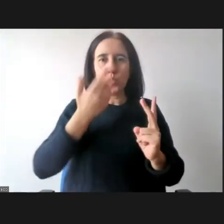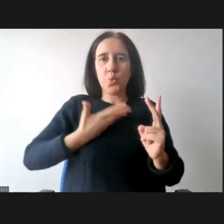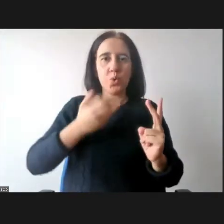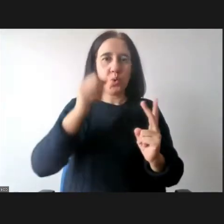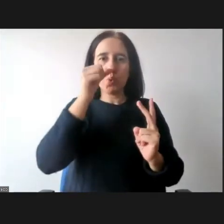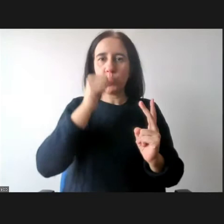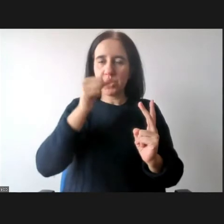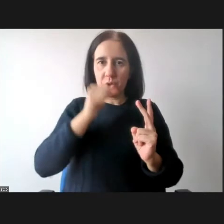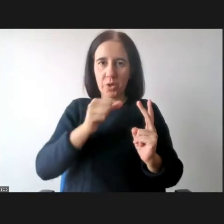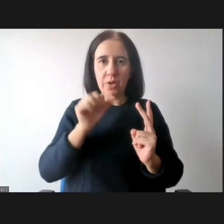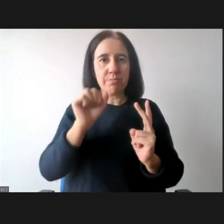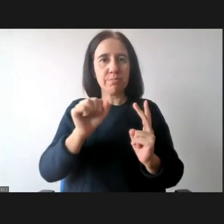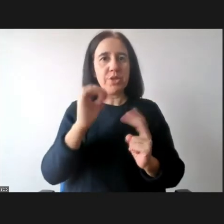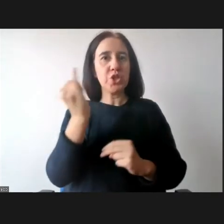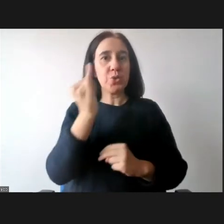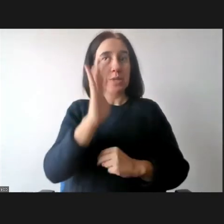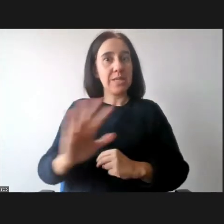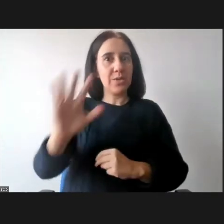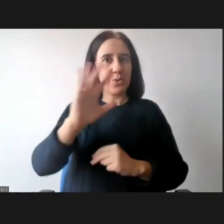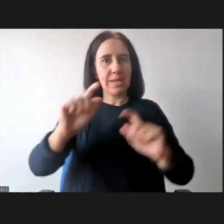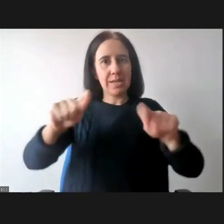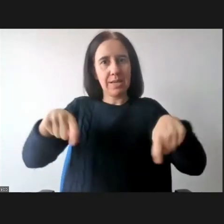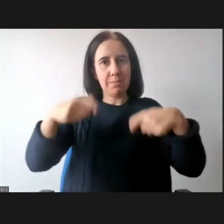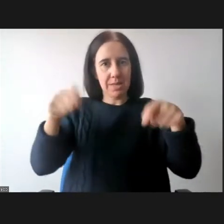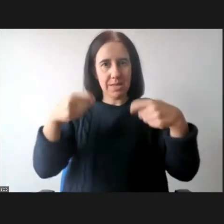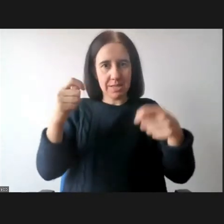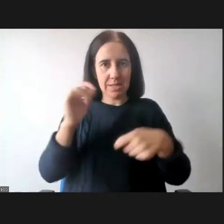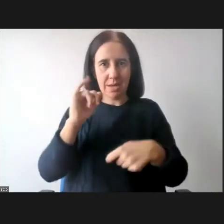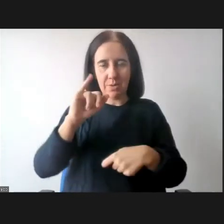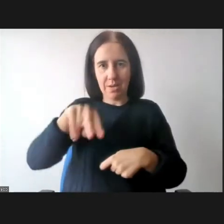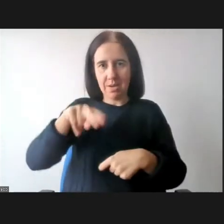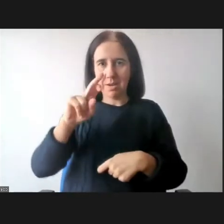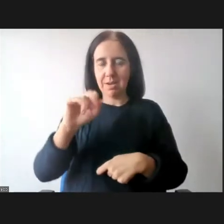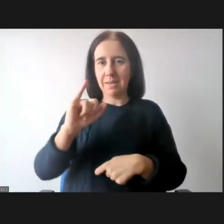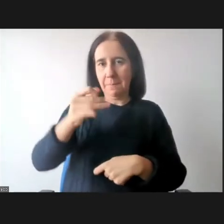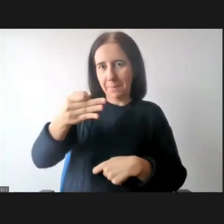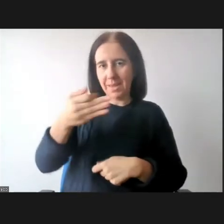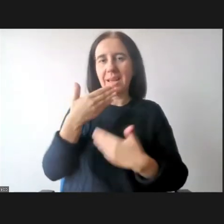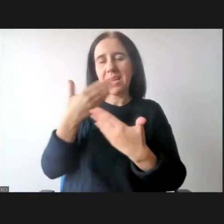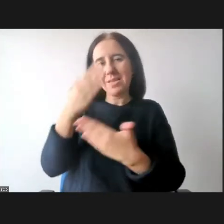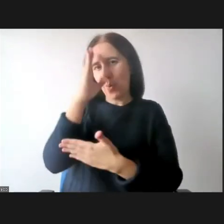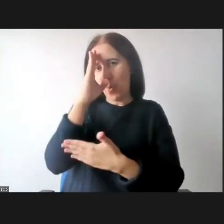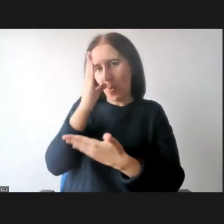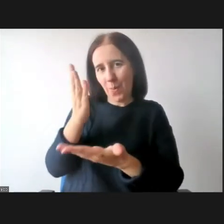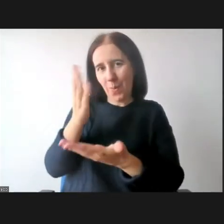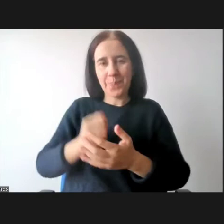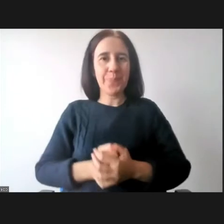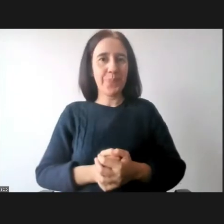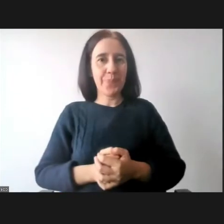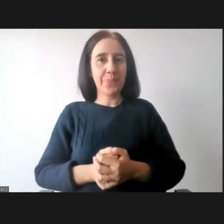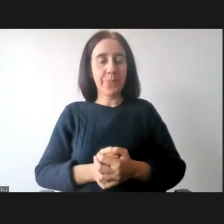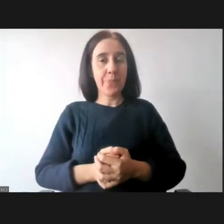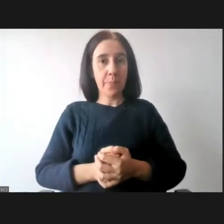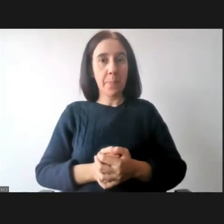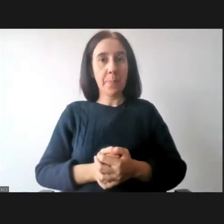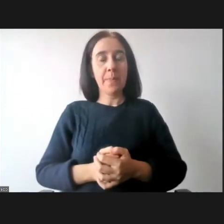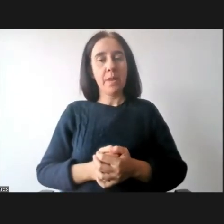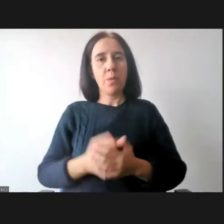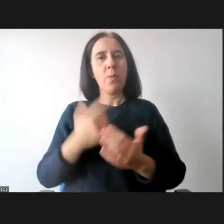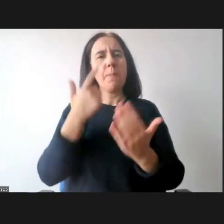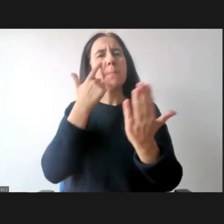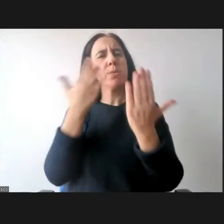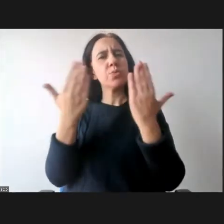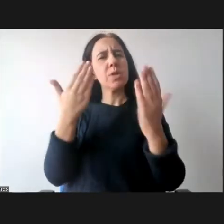Luís Oriola, do Instituto Nacional de Reabilitação IP, a quem agradecemos desde já. O princípio da